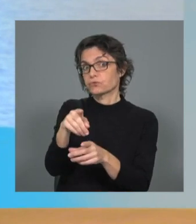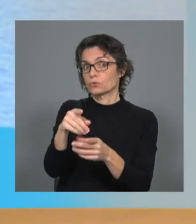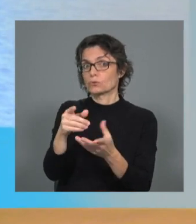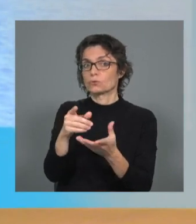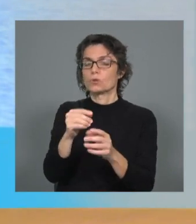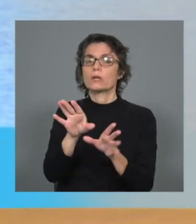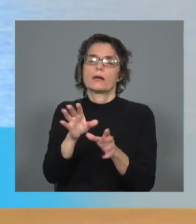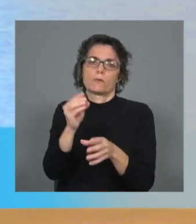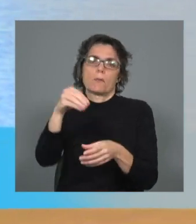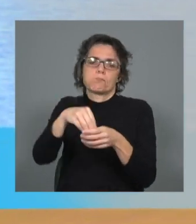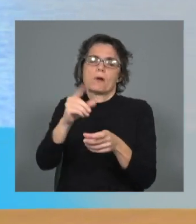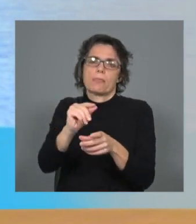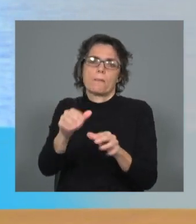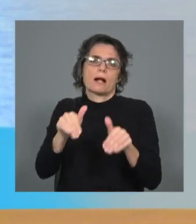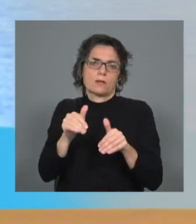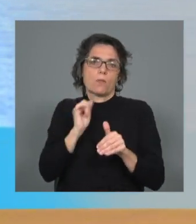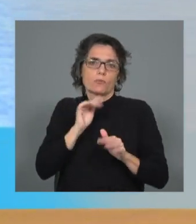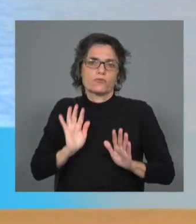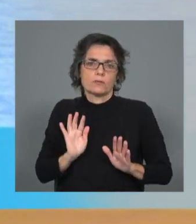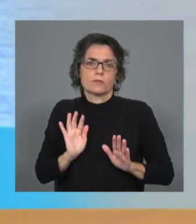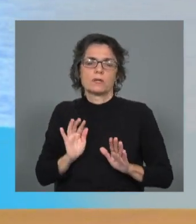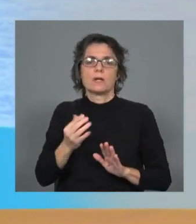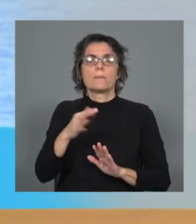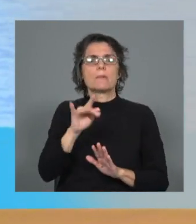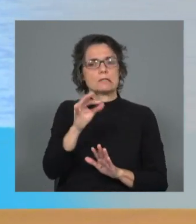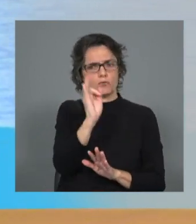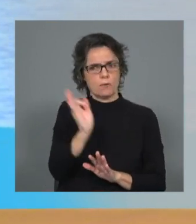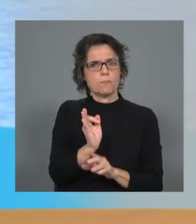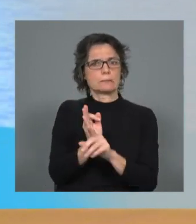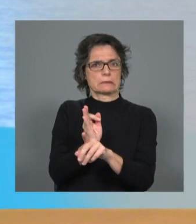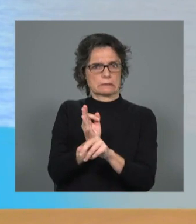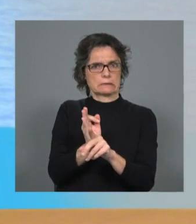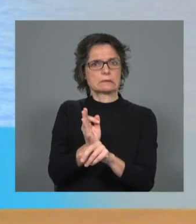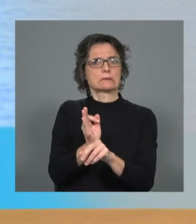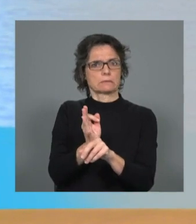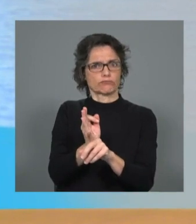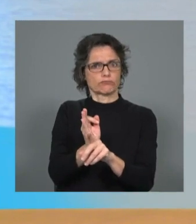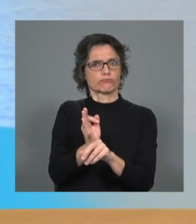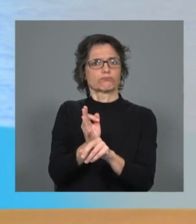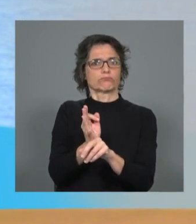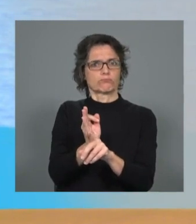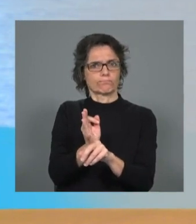dentro desta percentagem, mas que é uma percentagem bastante